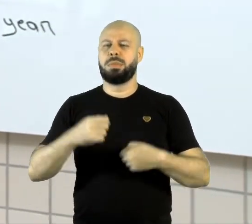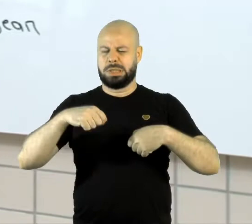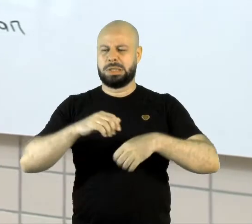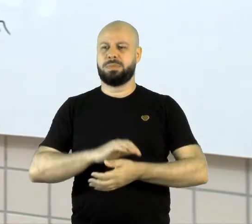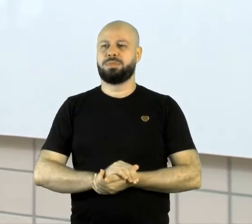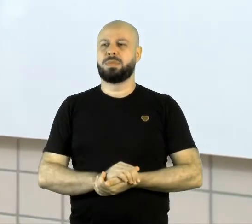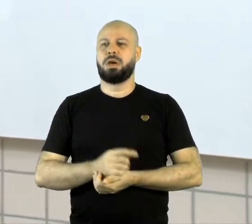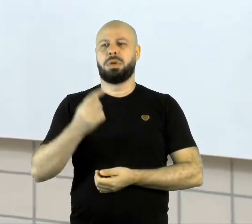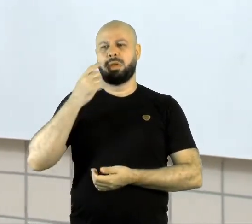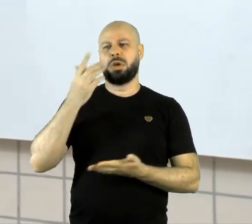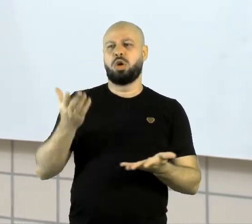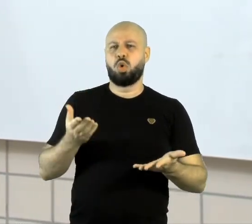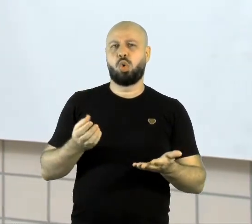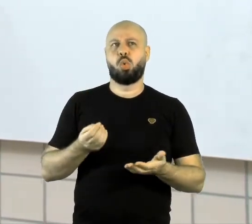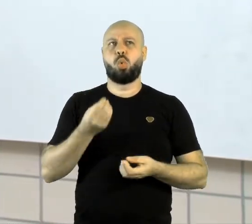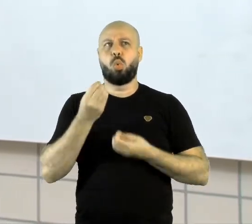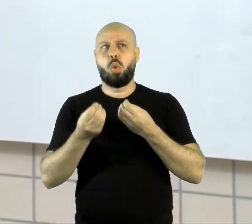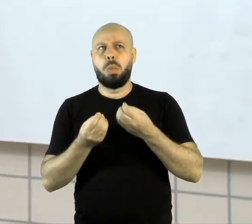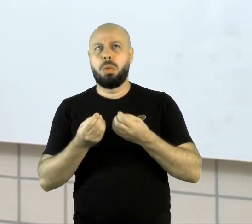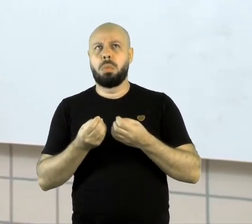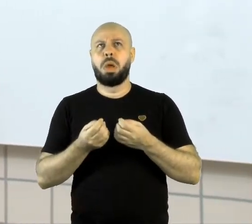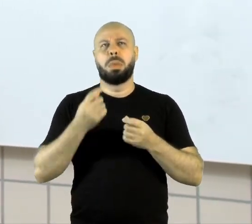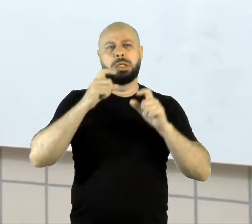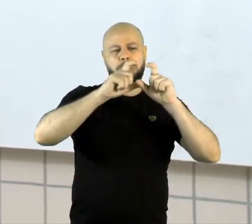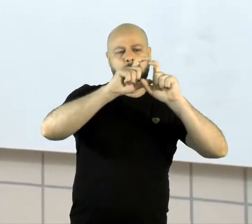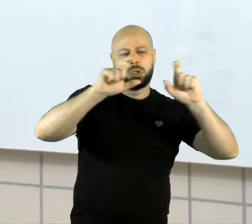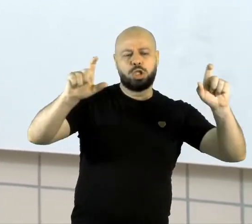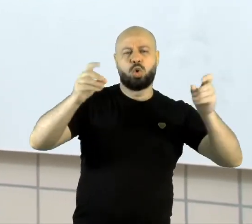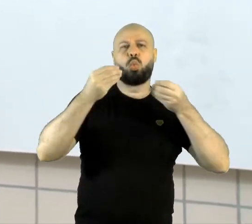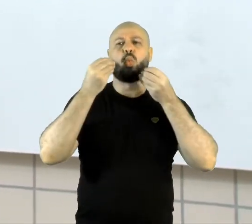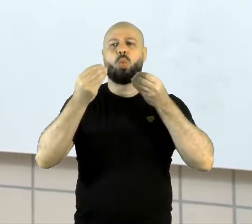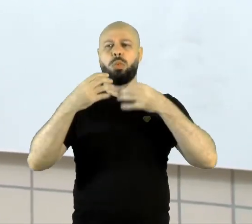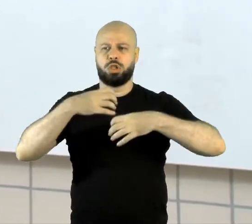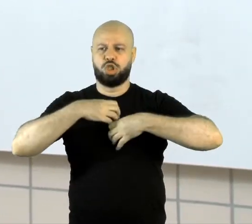usar uma fórmula, né? Olha só.